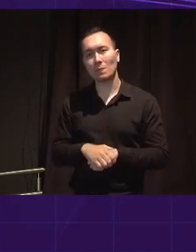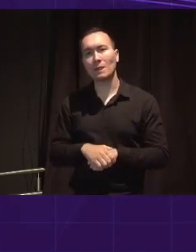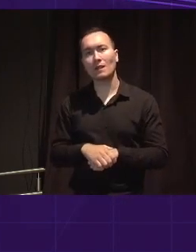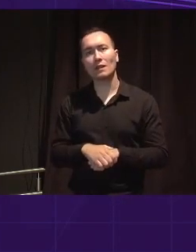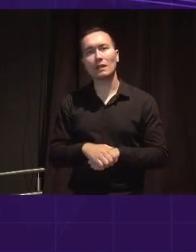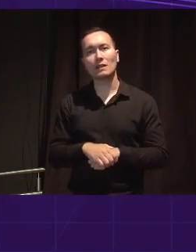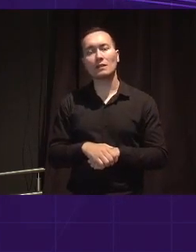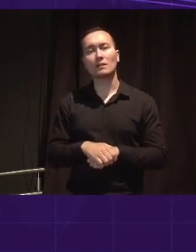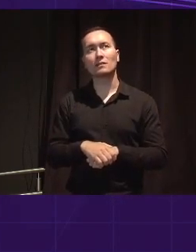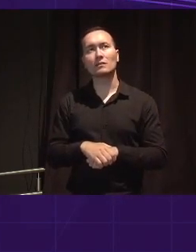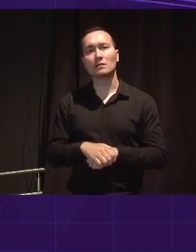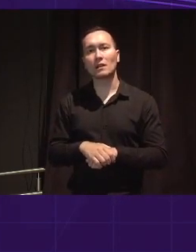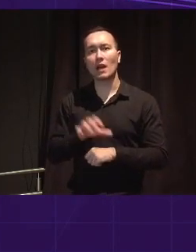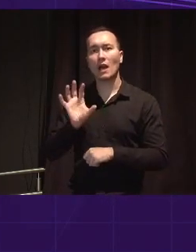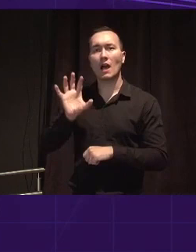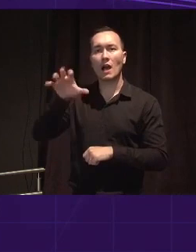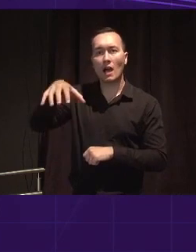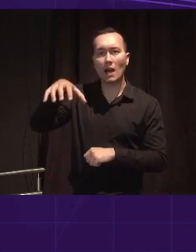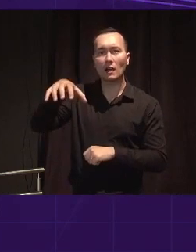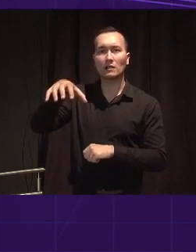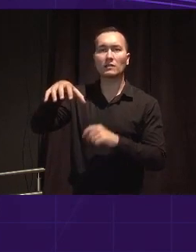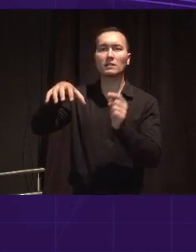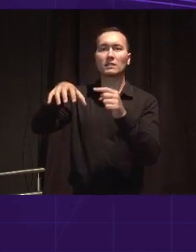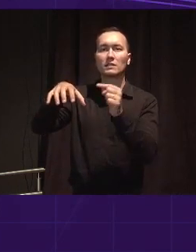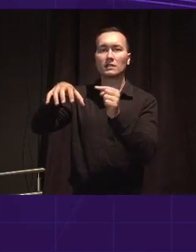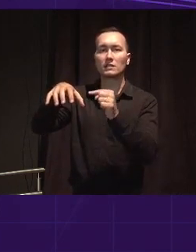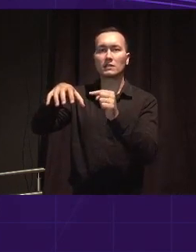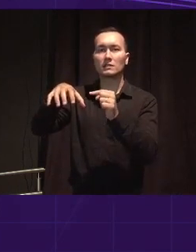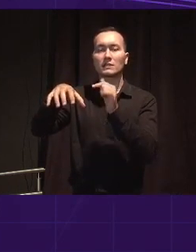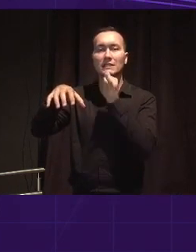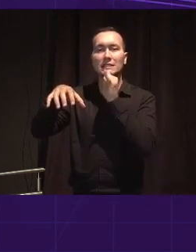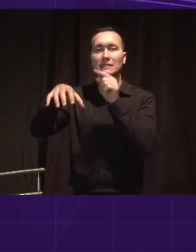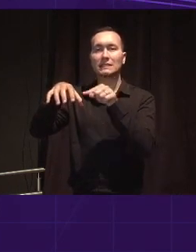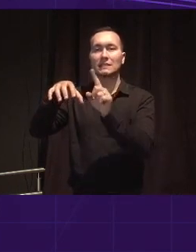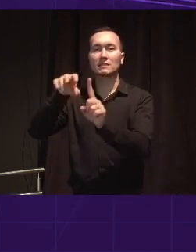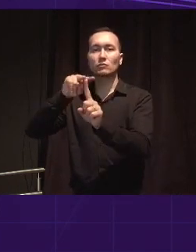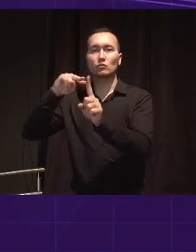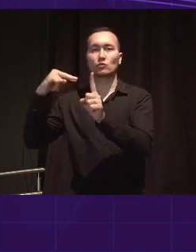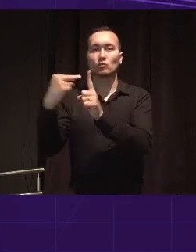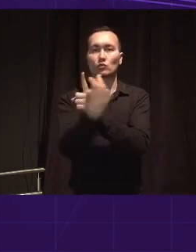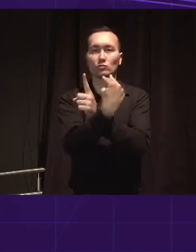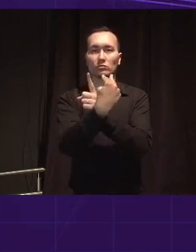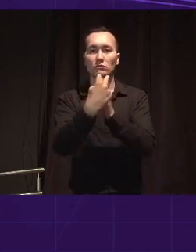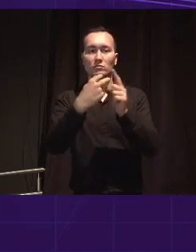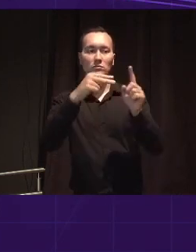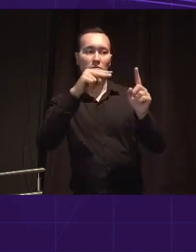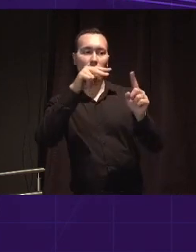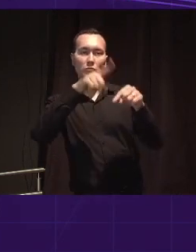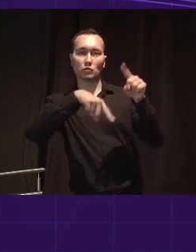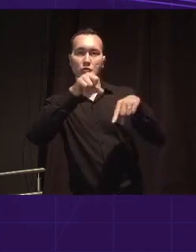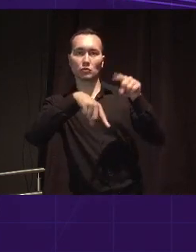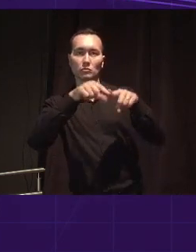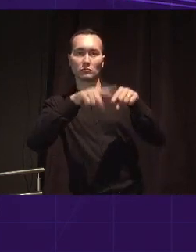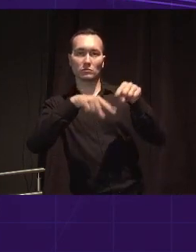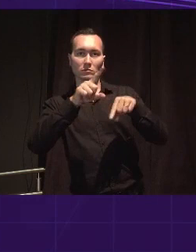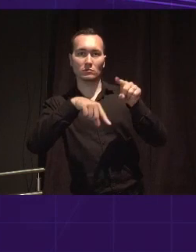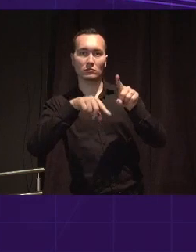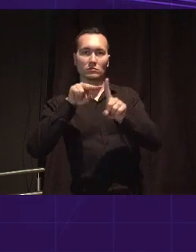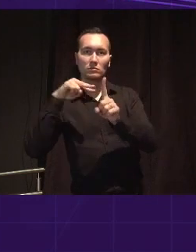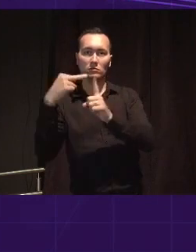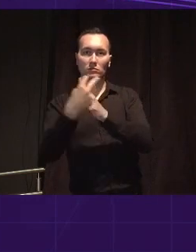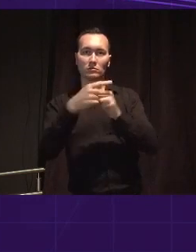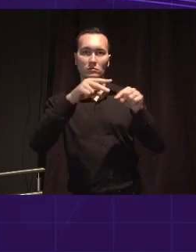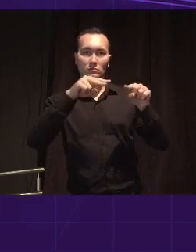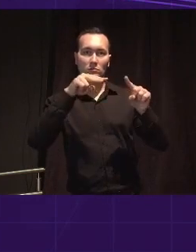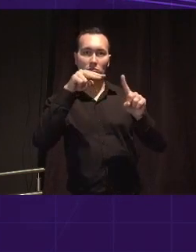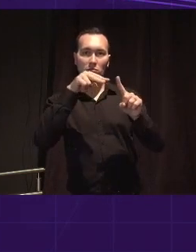E é uma área que vai, na perspectiva de produto, é operação de produto, né? É como se fosse, vamos supor,